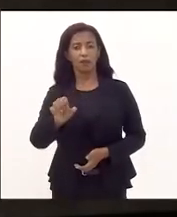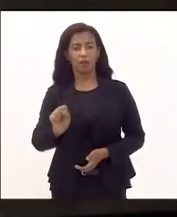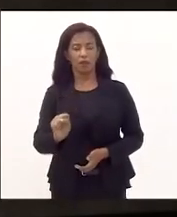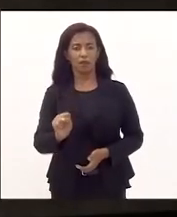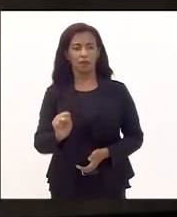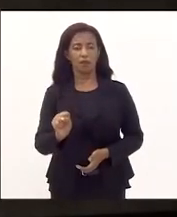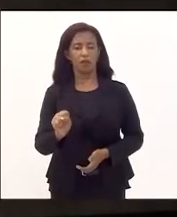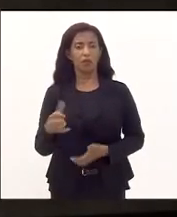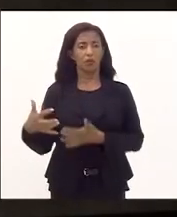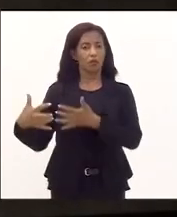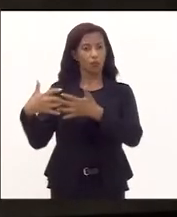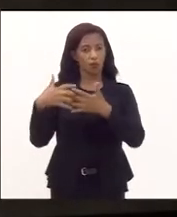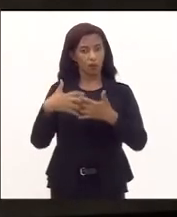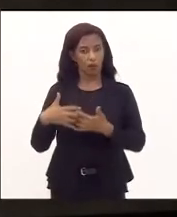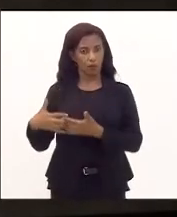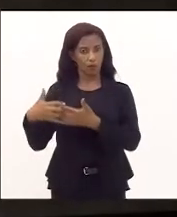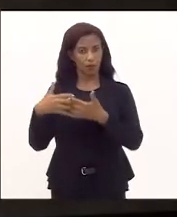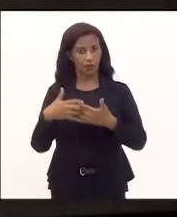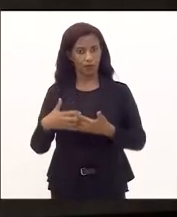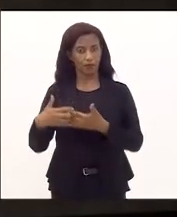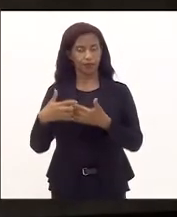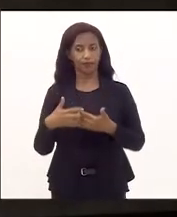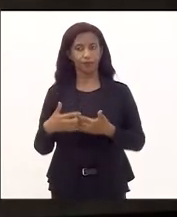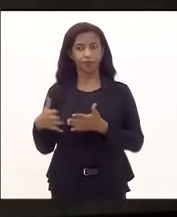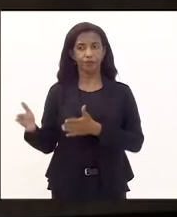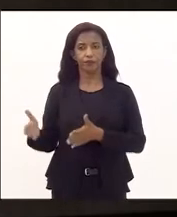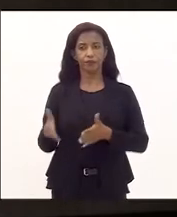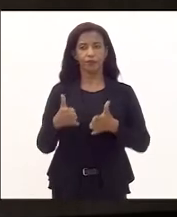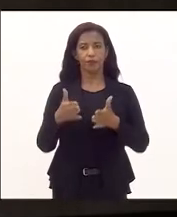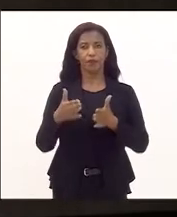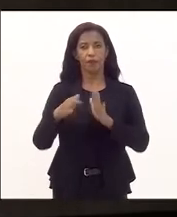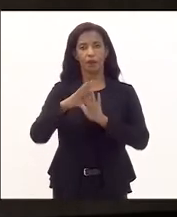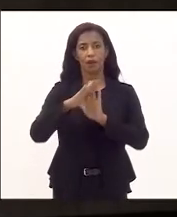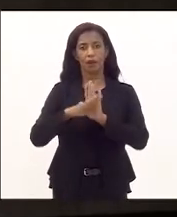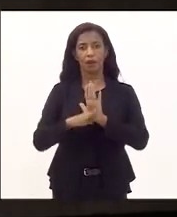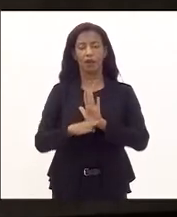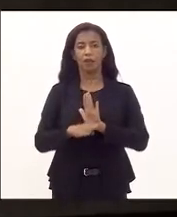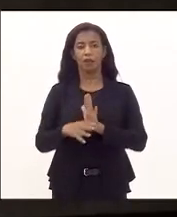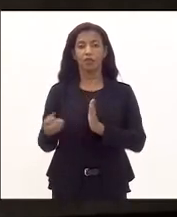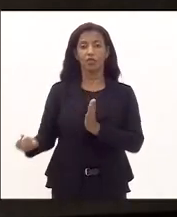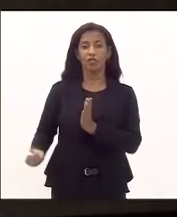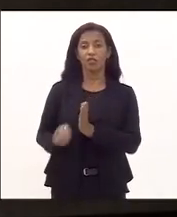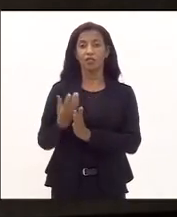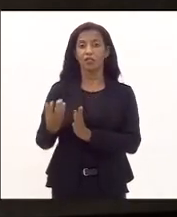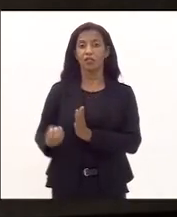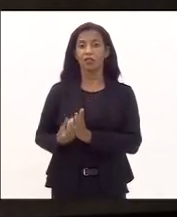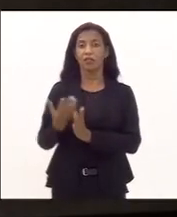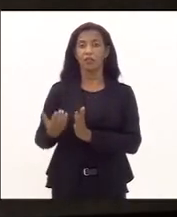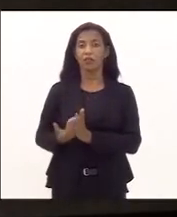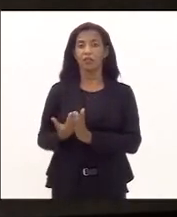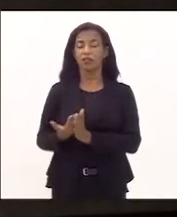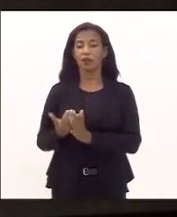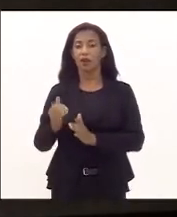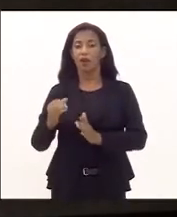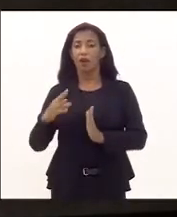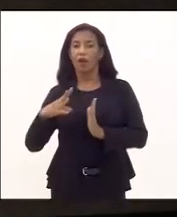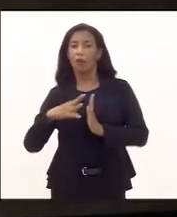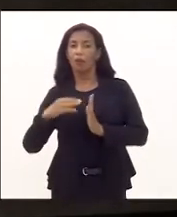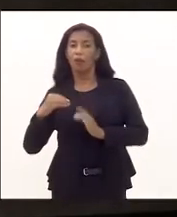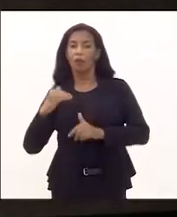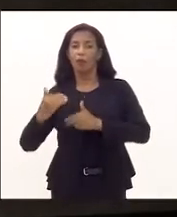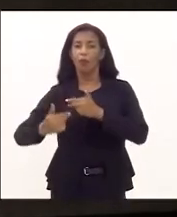aquisição de caminhões através do programa de incentivo à